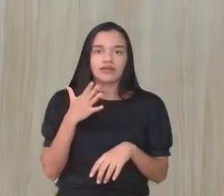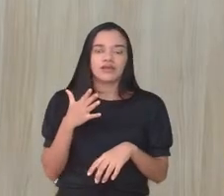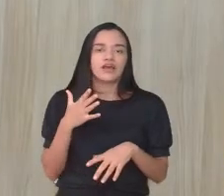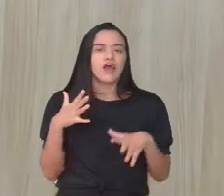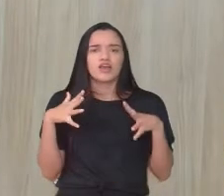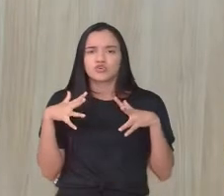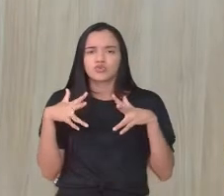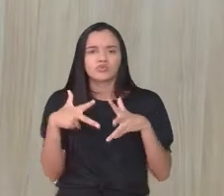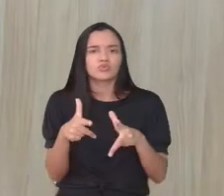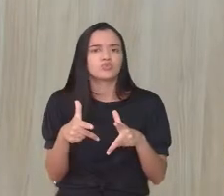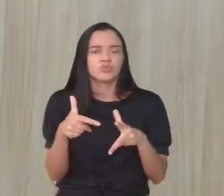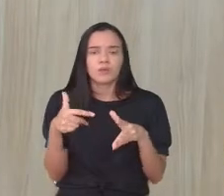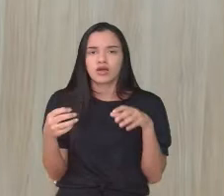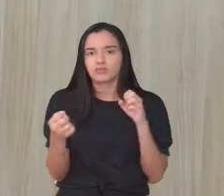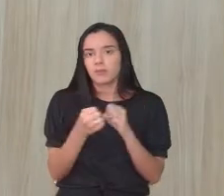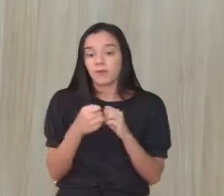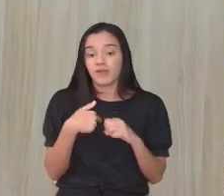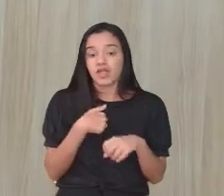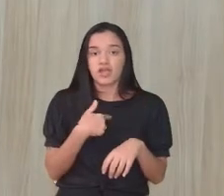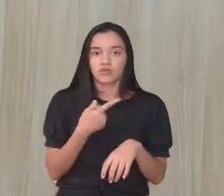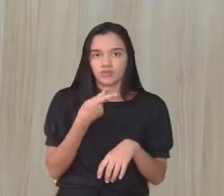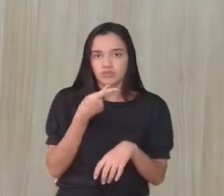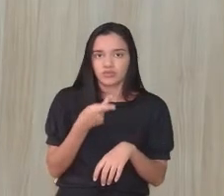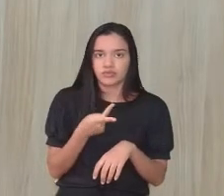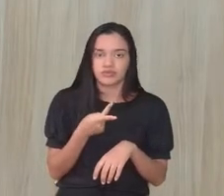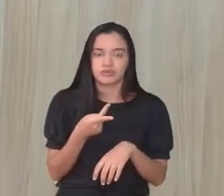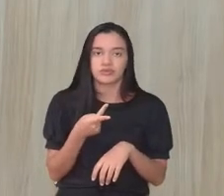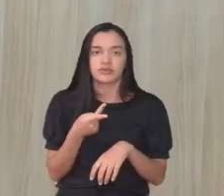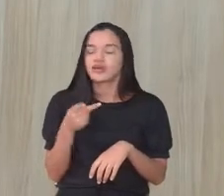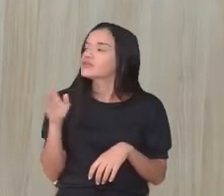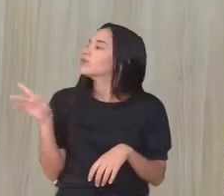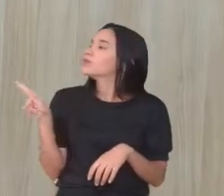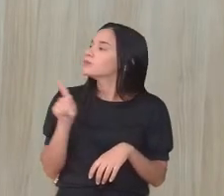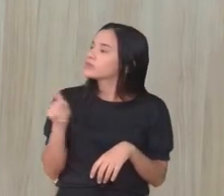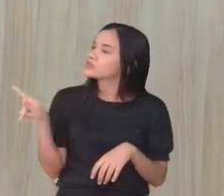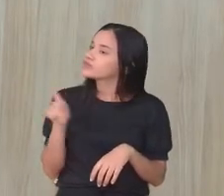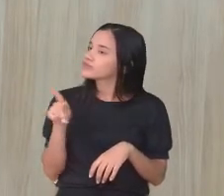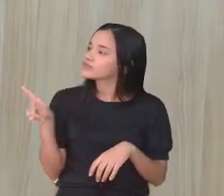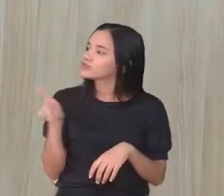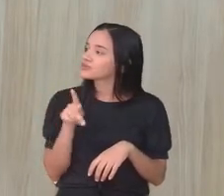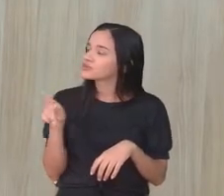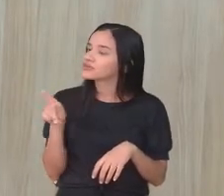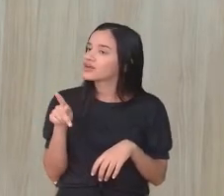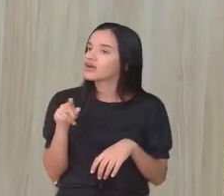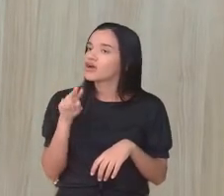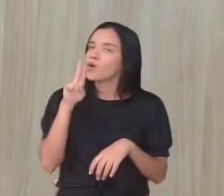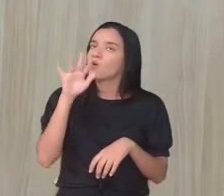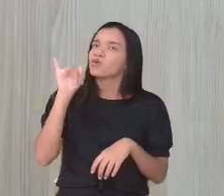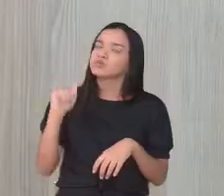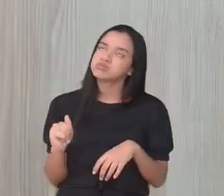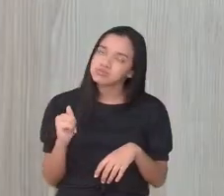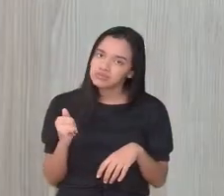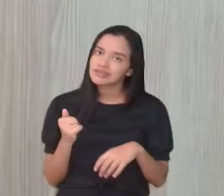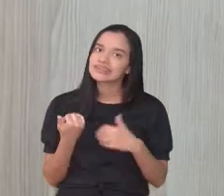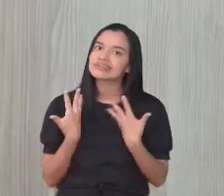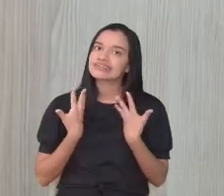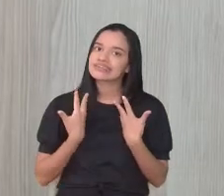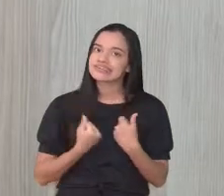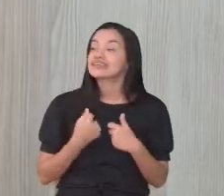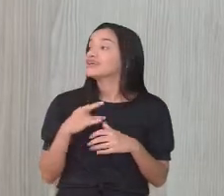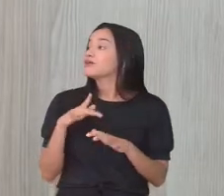mais próximo da gente, porque sou eu que estou falando, né? Professora Camille, ufa. Ufa. Essa última